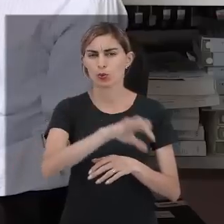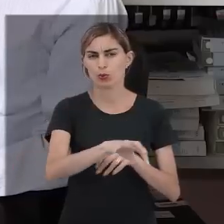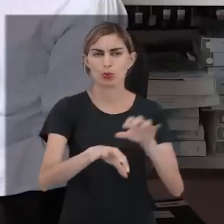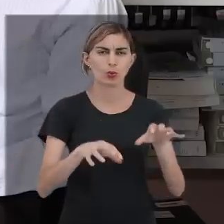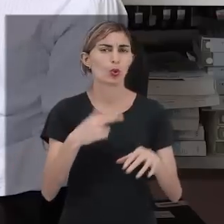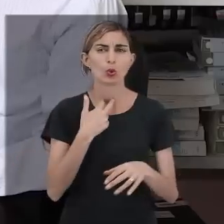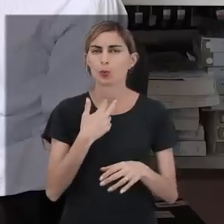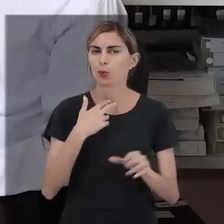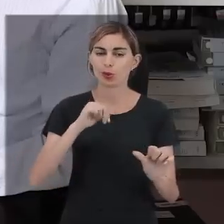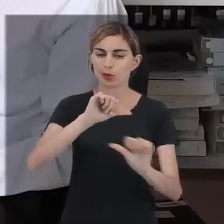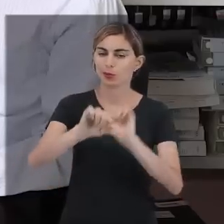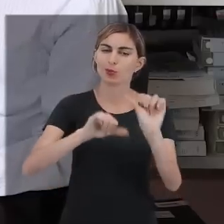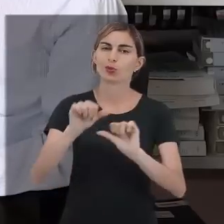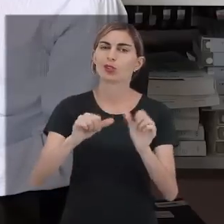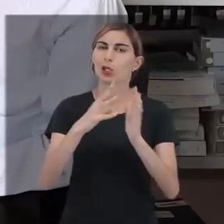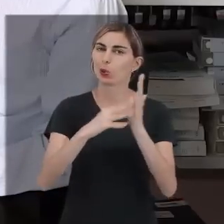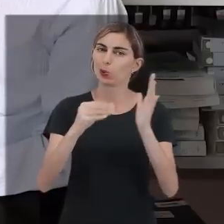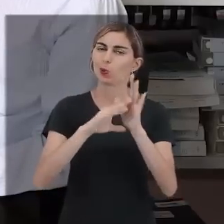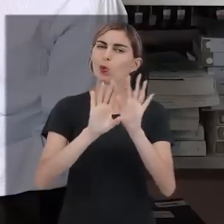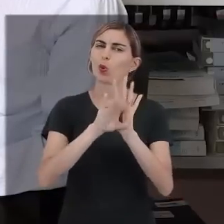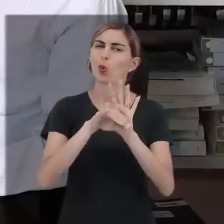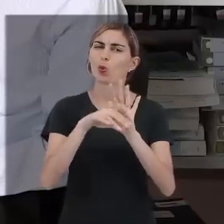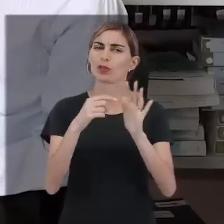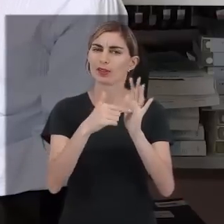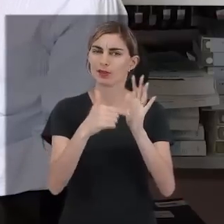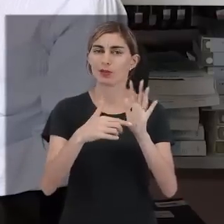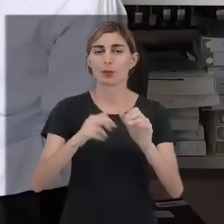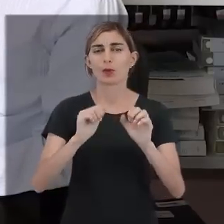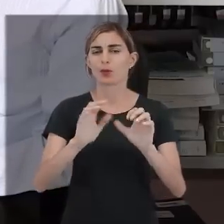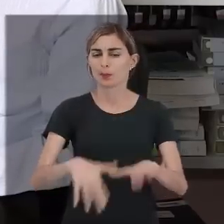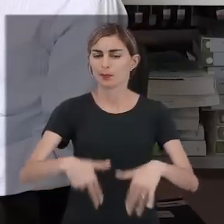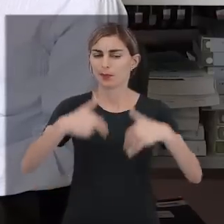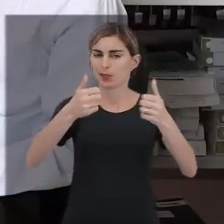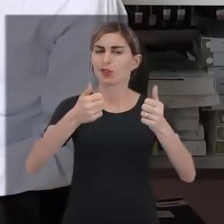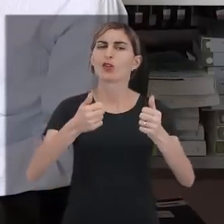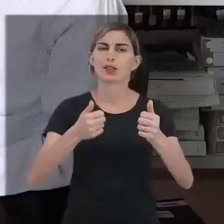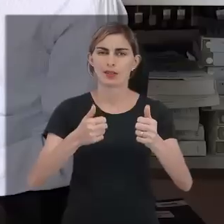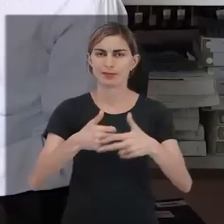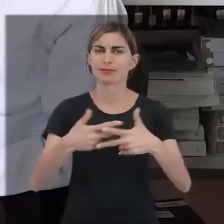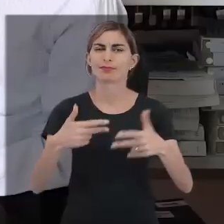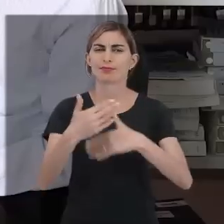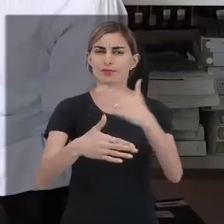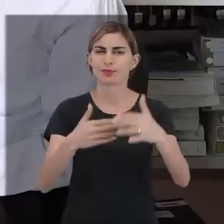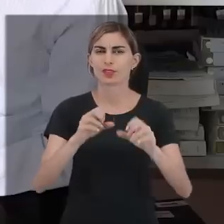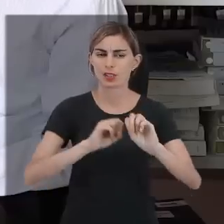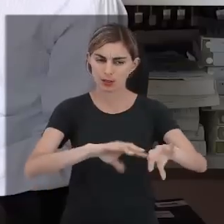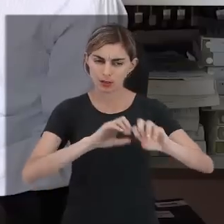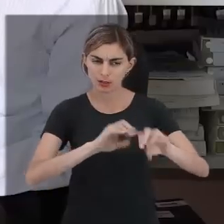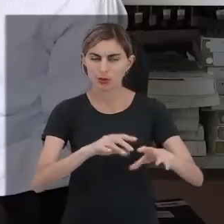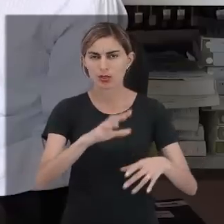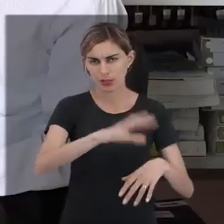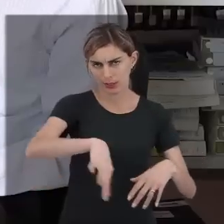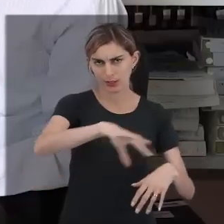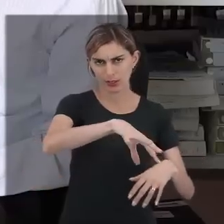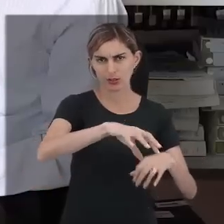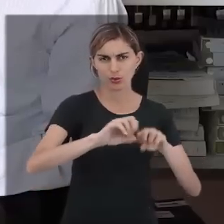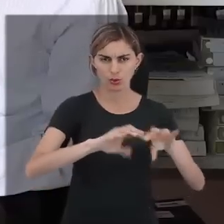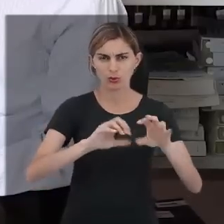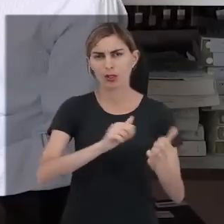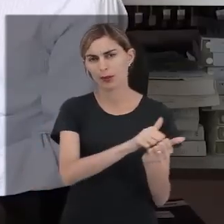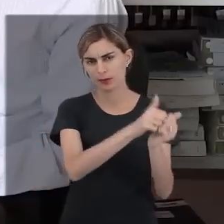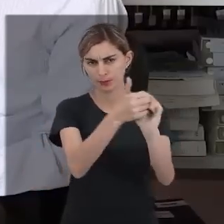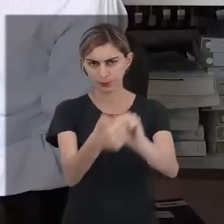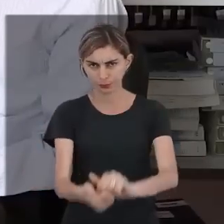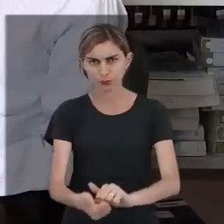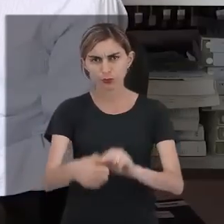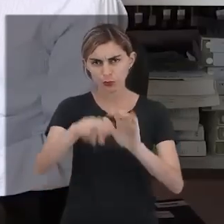pode modificar o conteúdo da norma, você pode melhorar a terminologia. Então, o setor da educação, ele fez uma adaptação